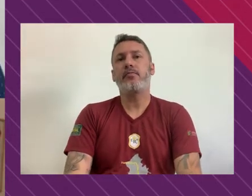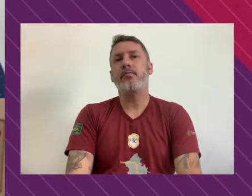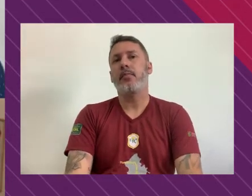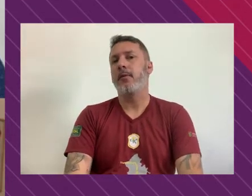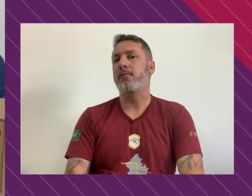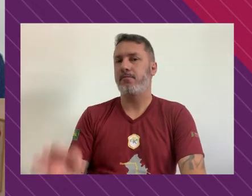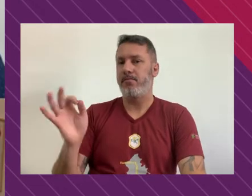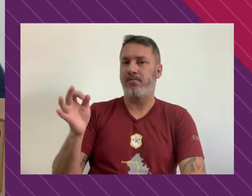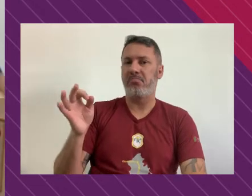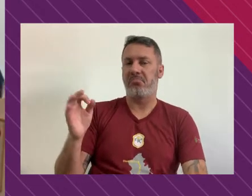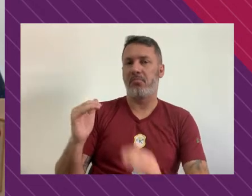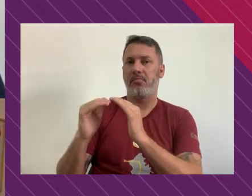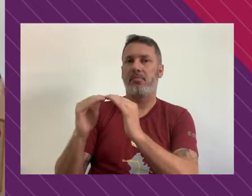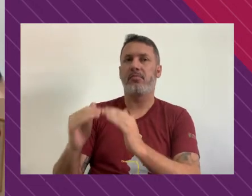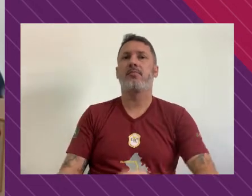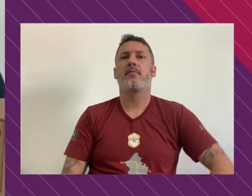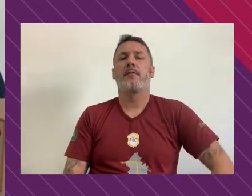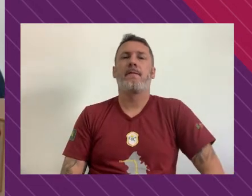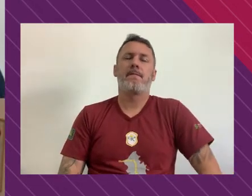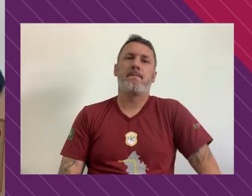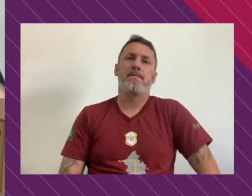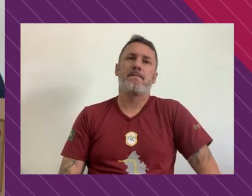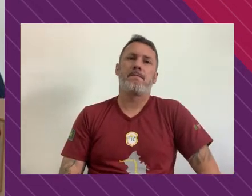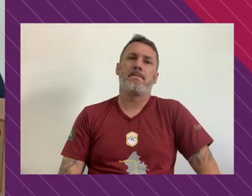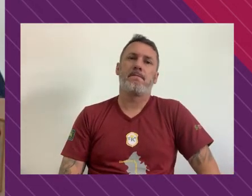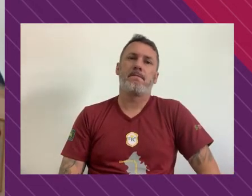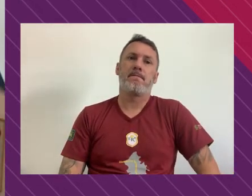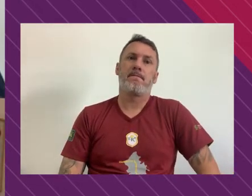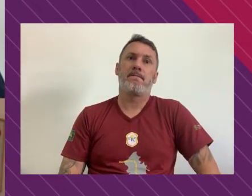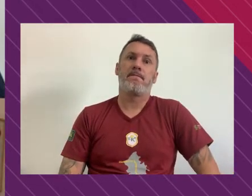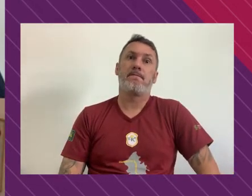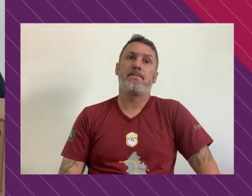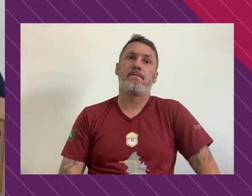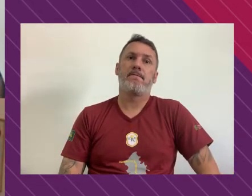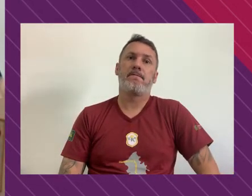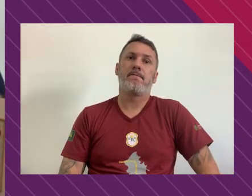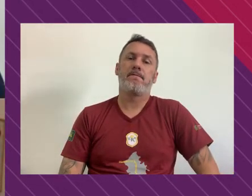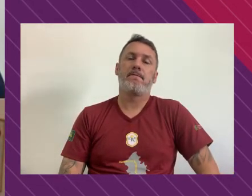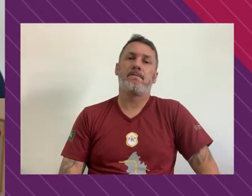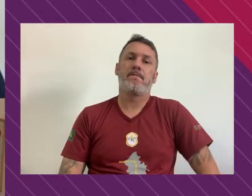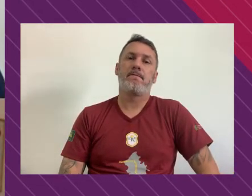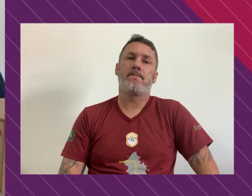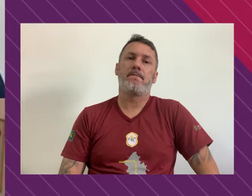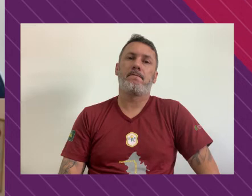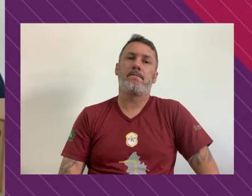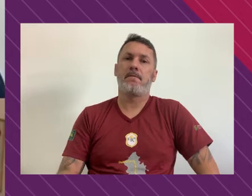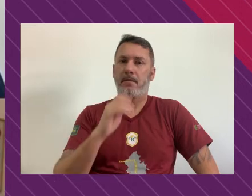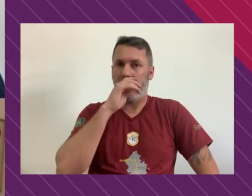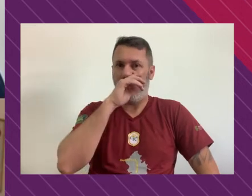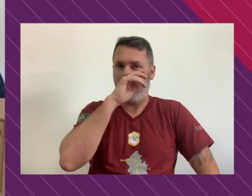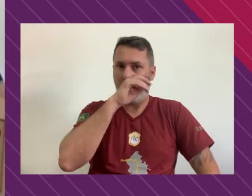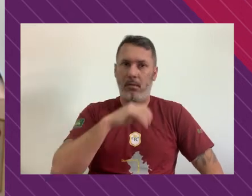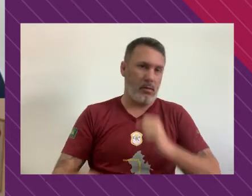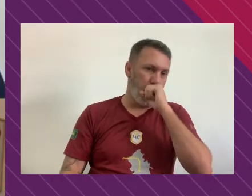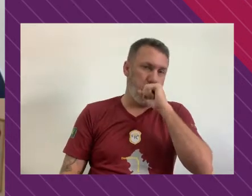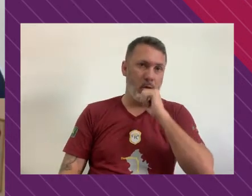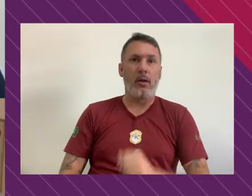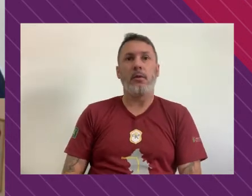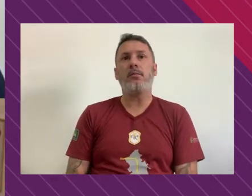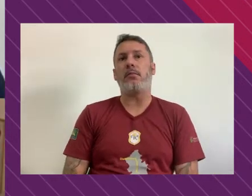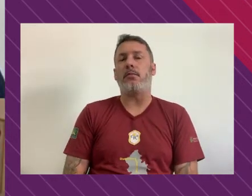Perfeito. E assim, eu queria aprofundar um pouco nessa discussão do valor que tem a diversidade, o valor